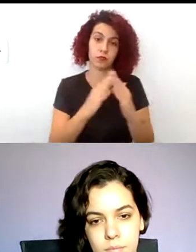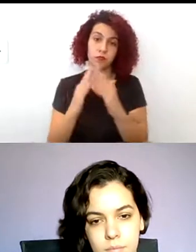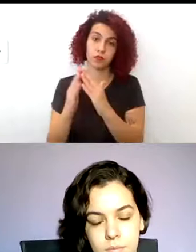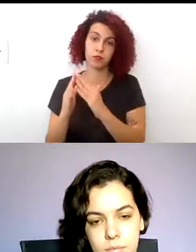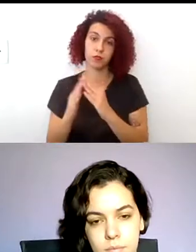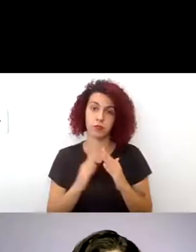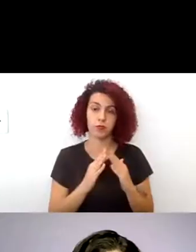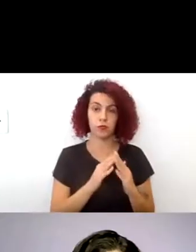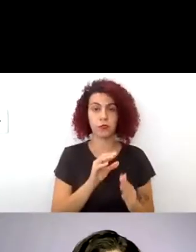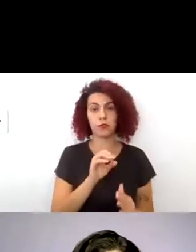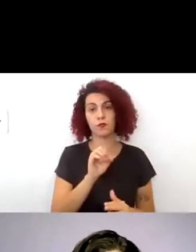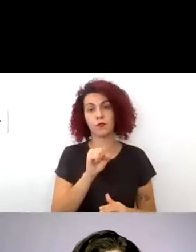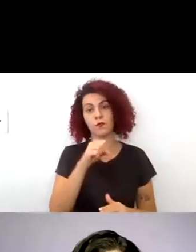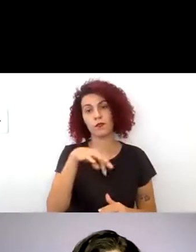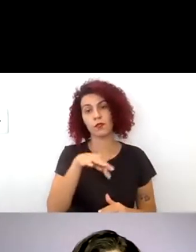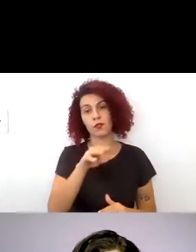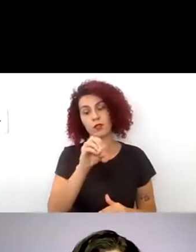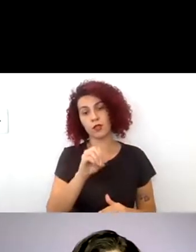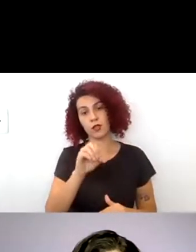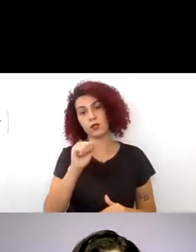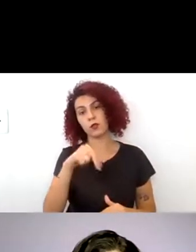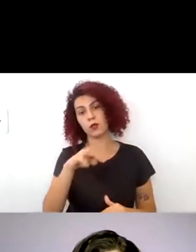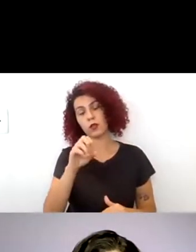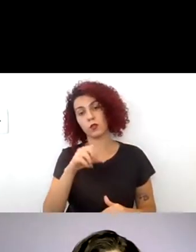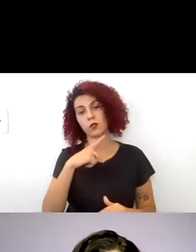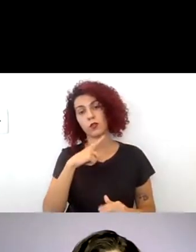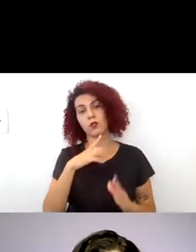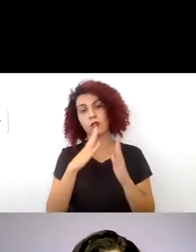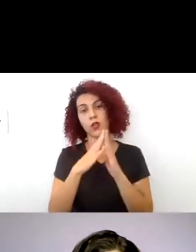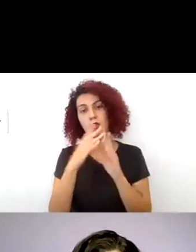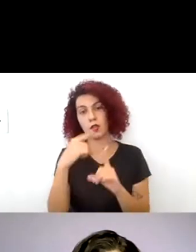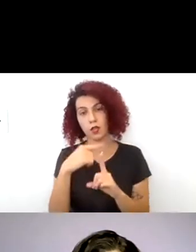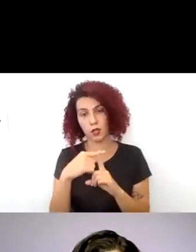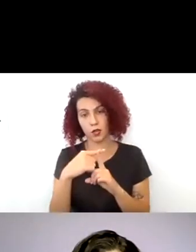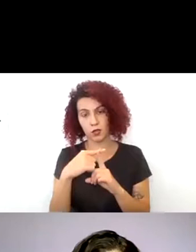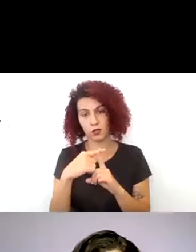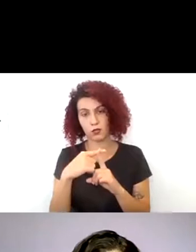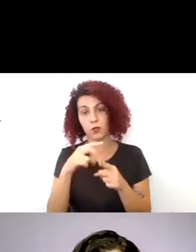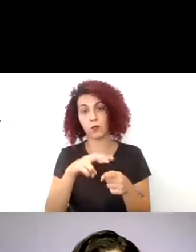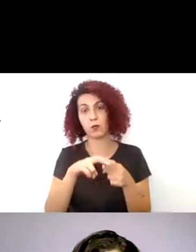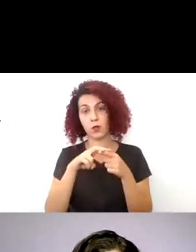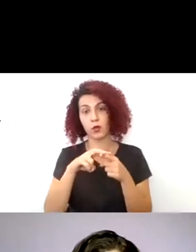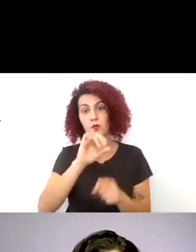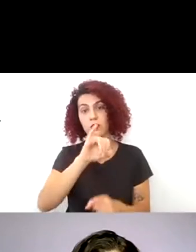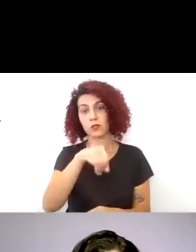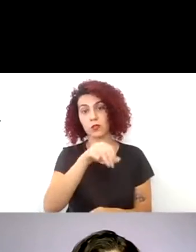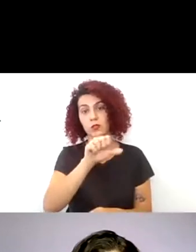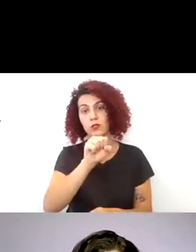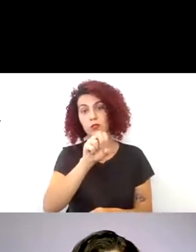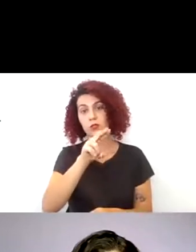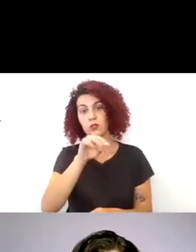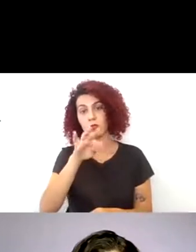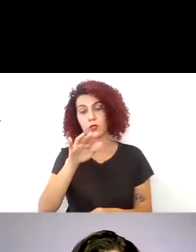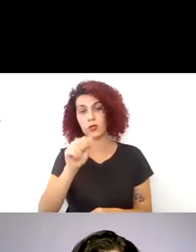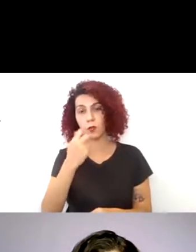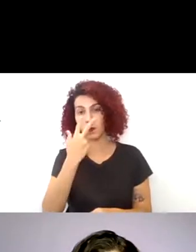com uma igreja chamada igreja da missão quando teve a missão de jesuítas olha com uma história que parece que está